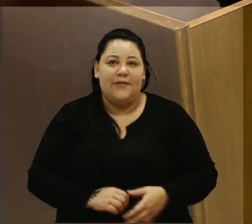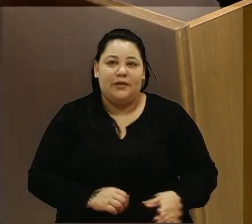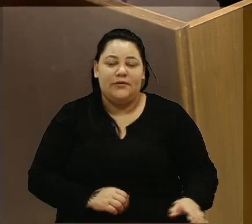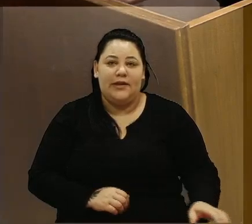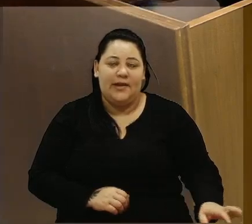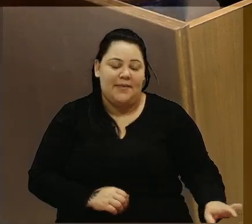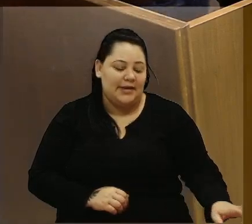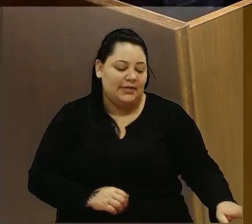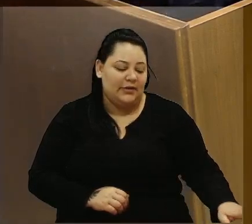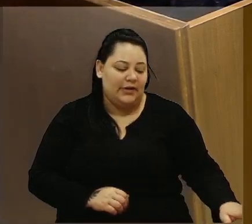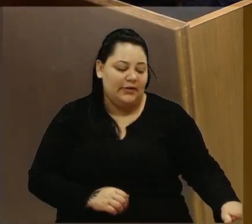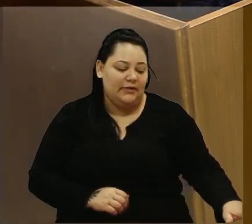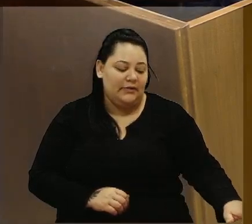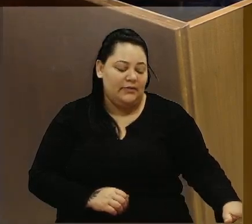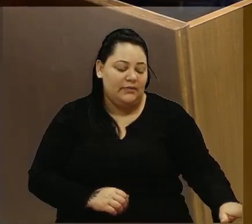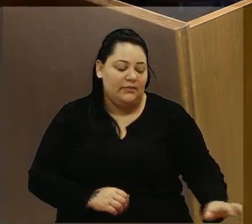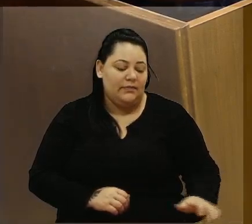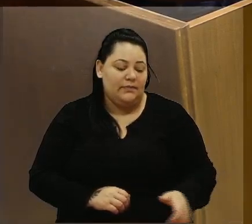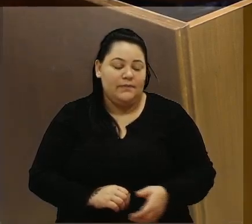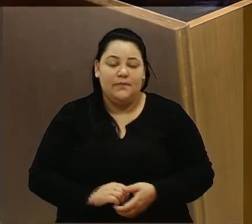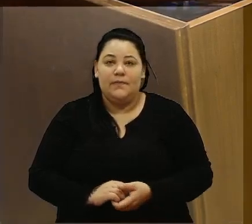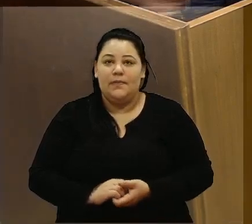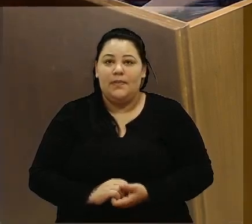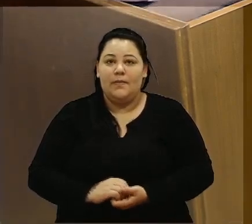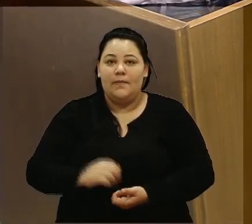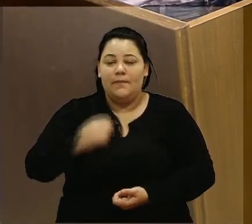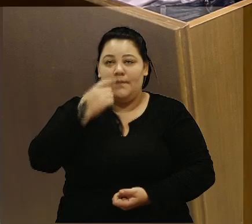Bom dia, bom dia, bom dia.